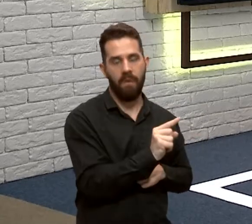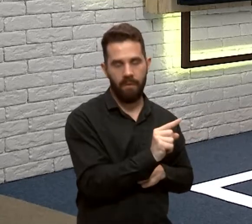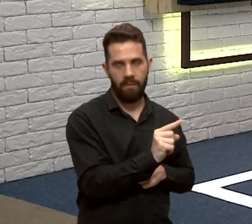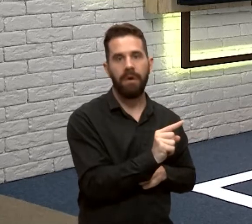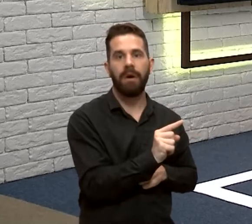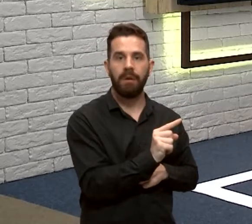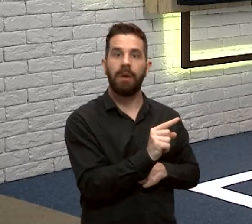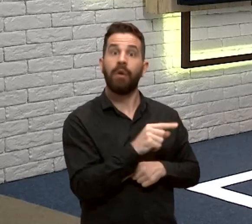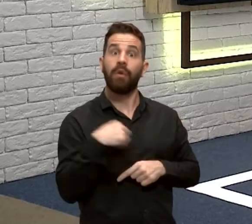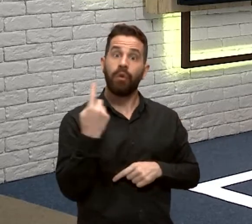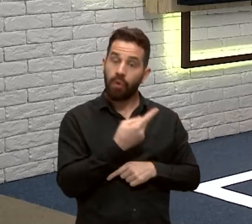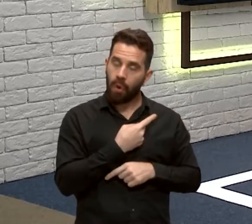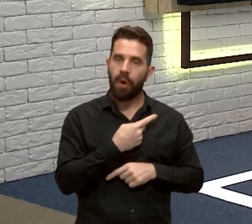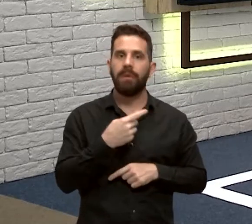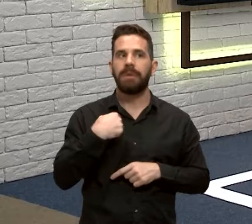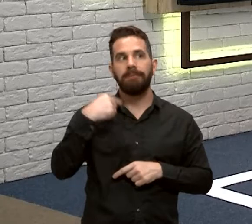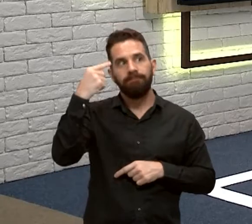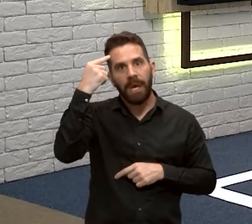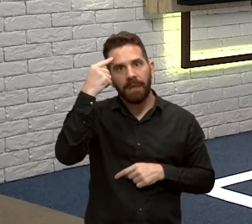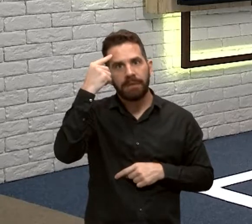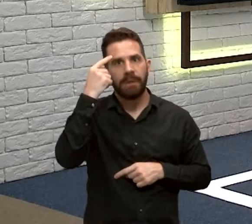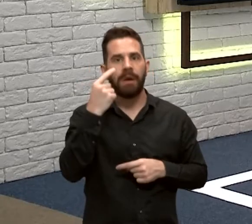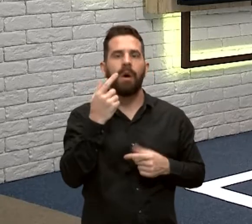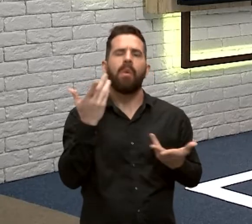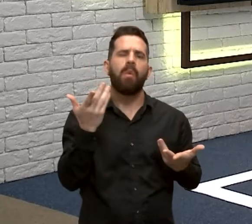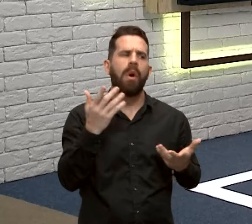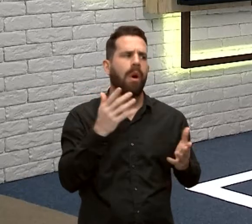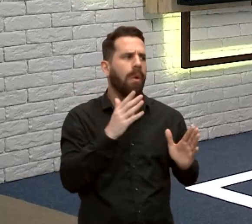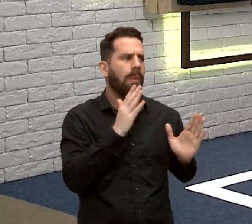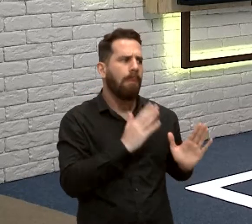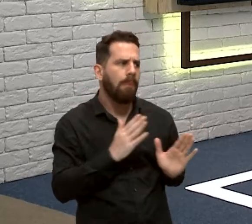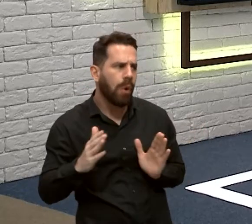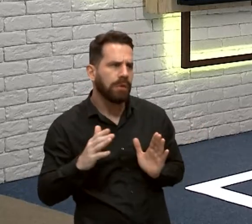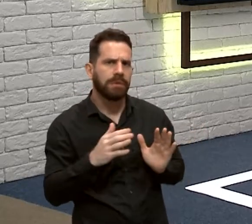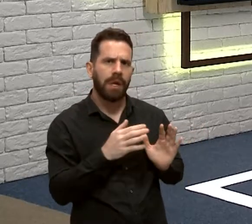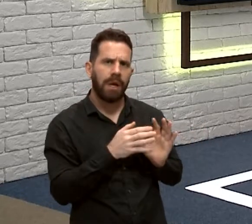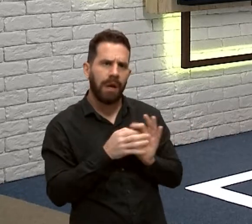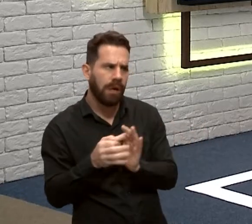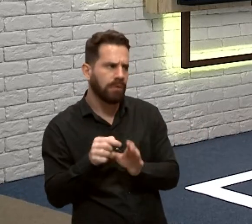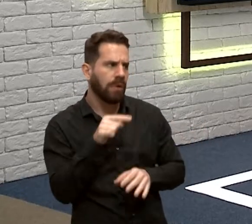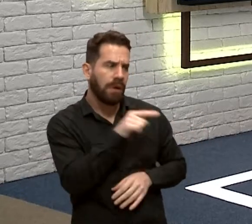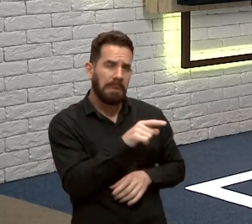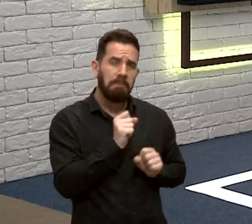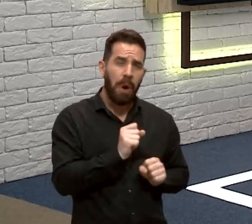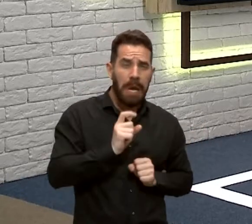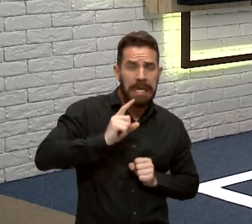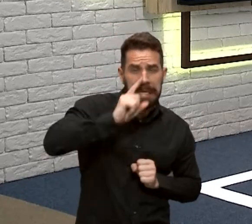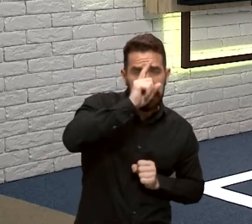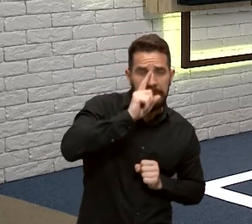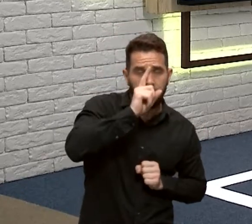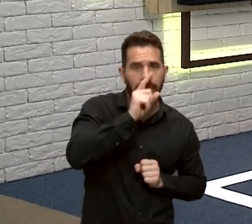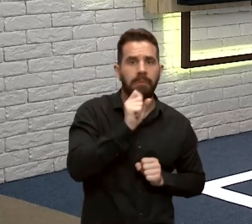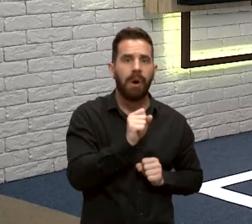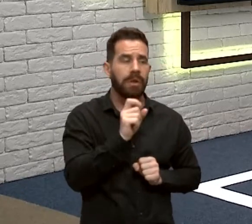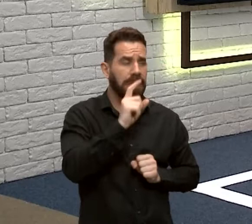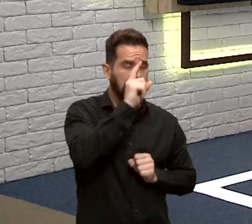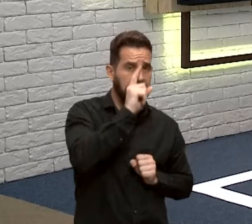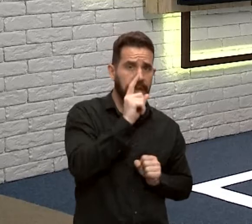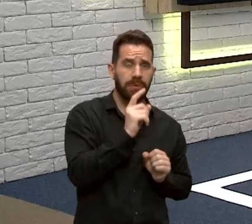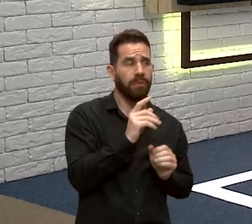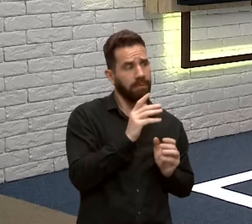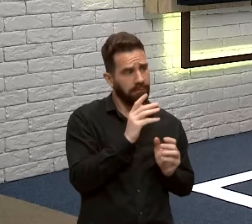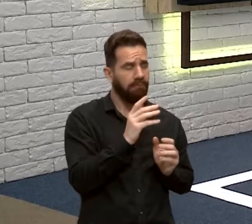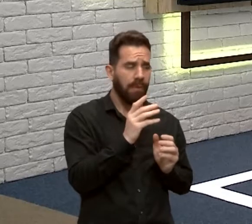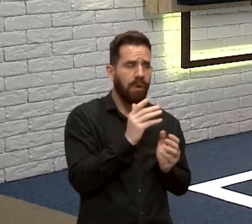o processo que está ocorrendo com aquela pessoa, e o nível do risco, se está em risco baixo, alto